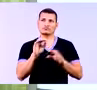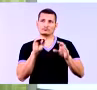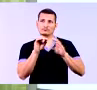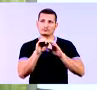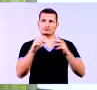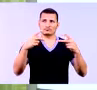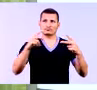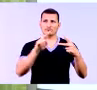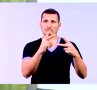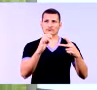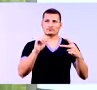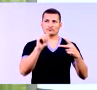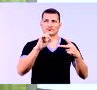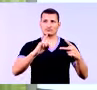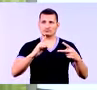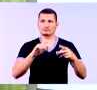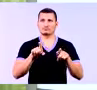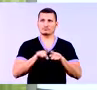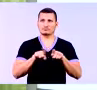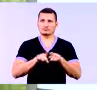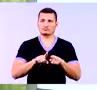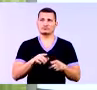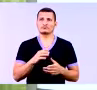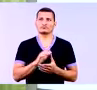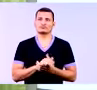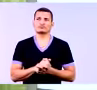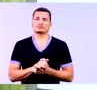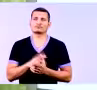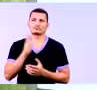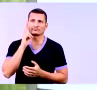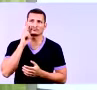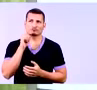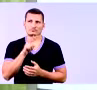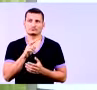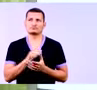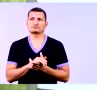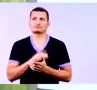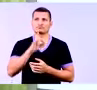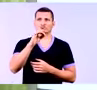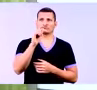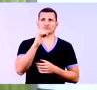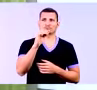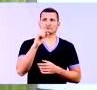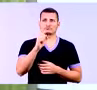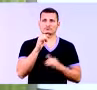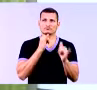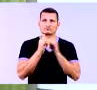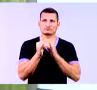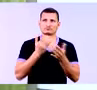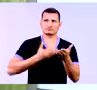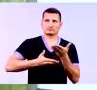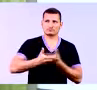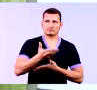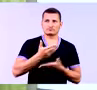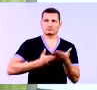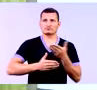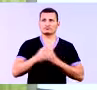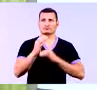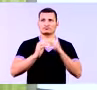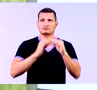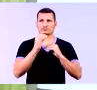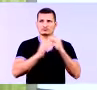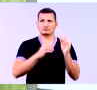disso. Nós também veremos na nossa aula dados relacionados, informações relacionadas a banco de dados,